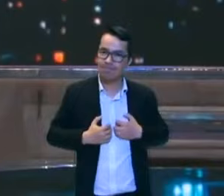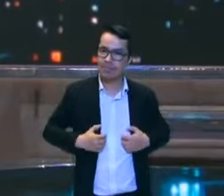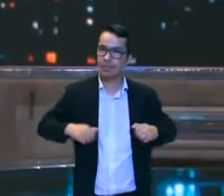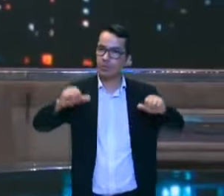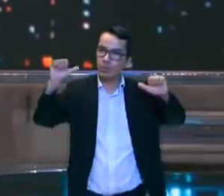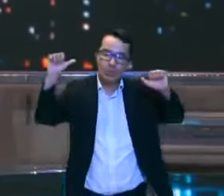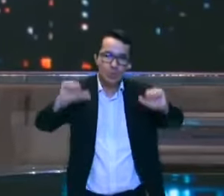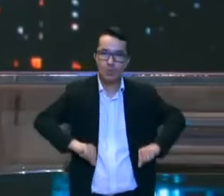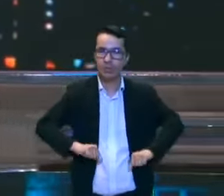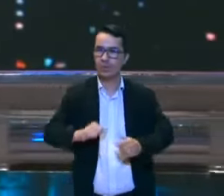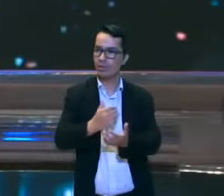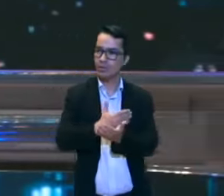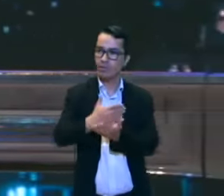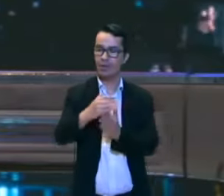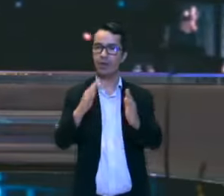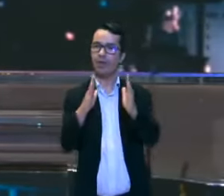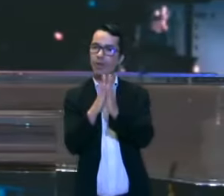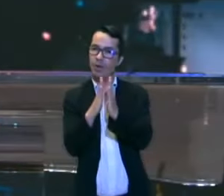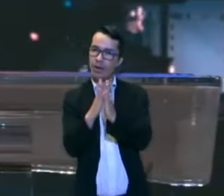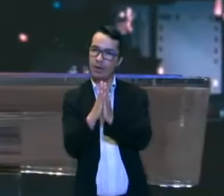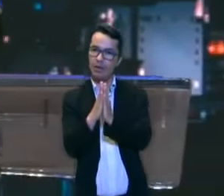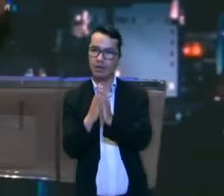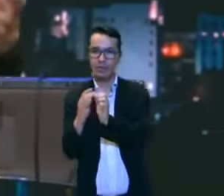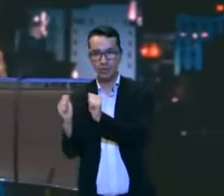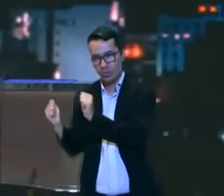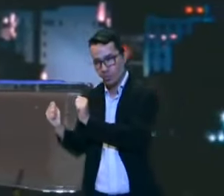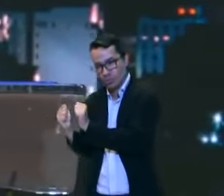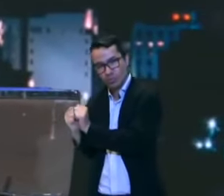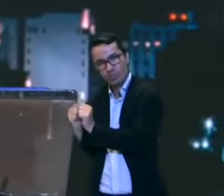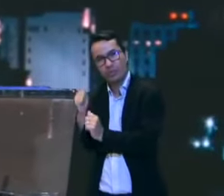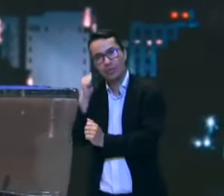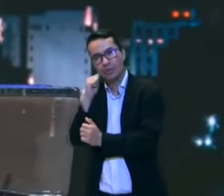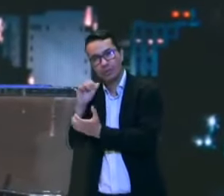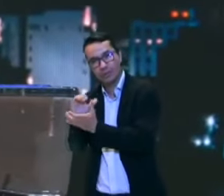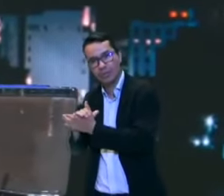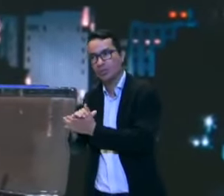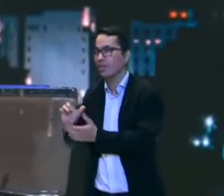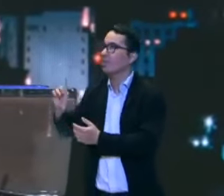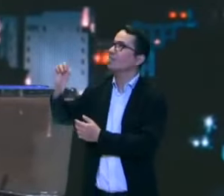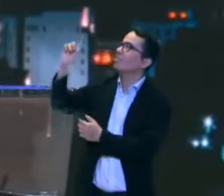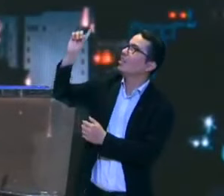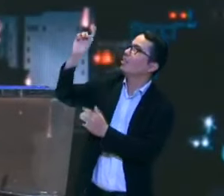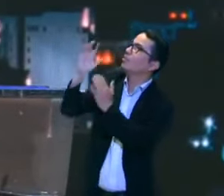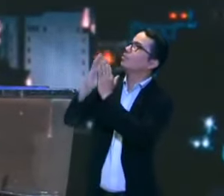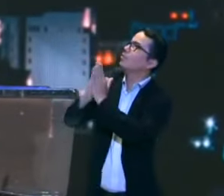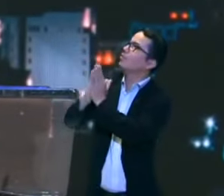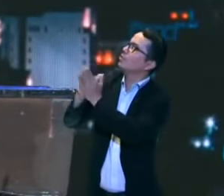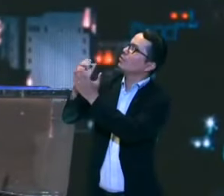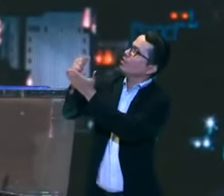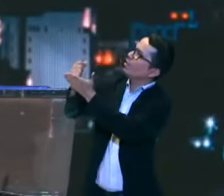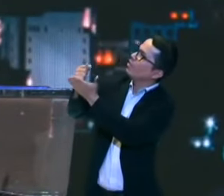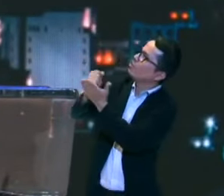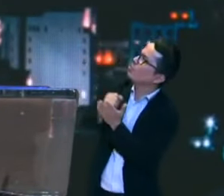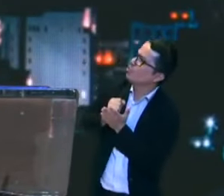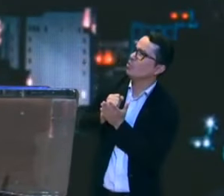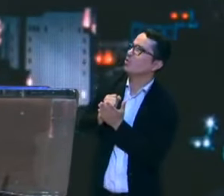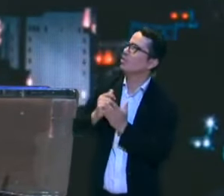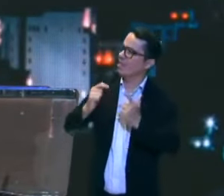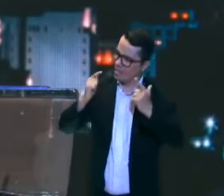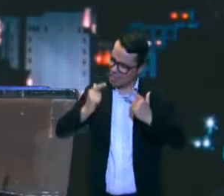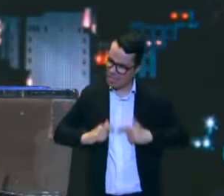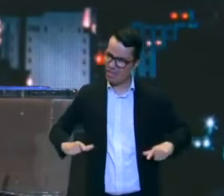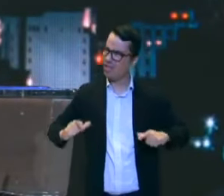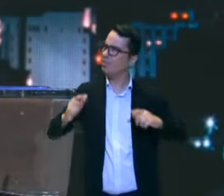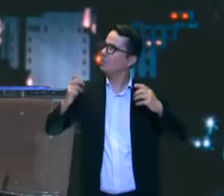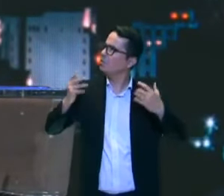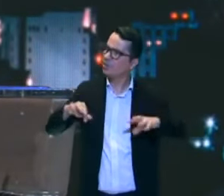esposa. Deus, tira isso de mim. E aí um dia ele está orando, e Deus dá uma palavra para ele enquanto